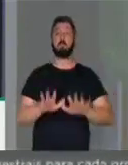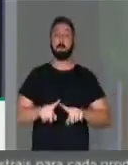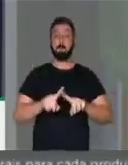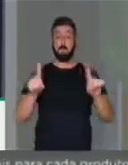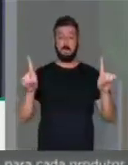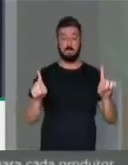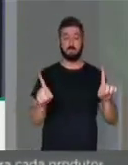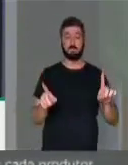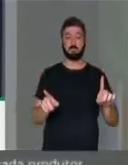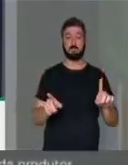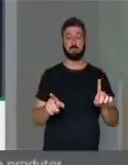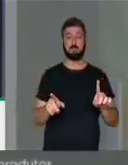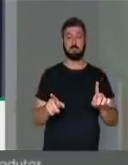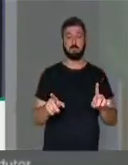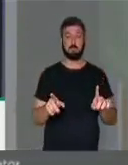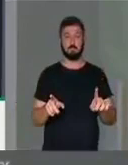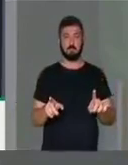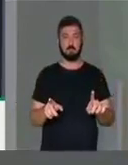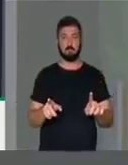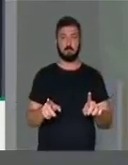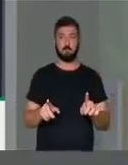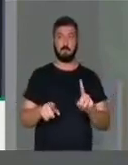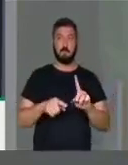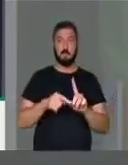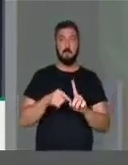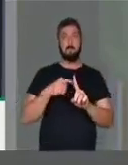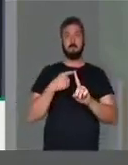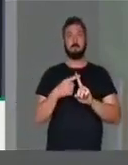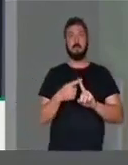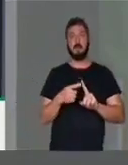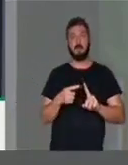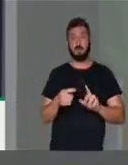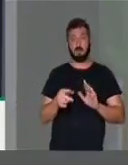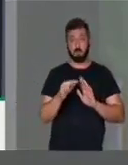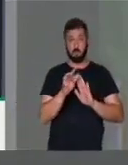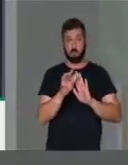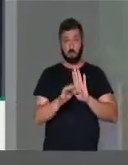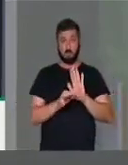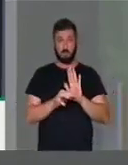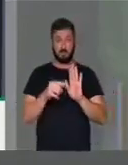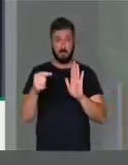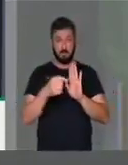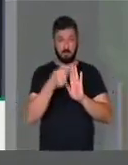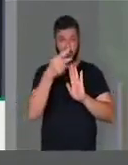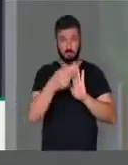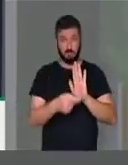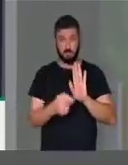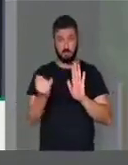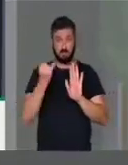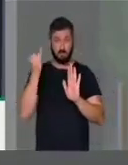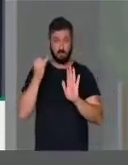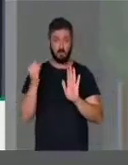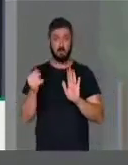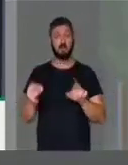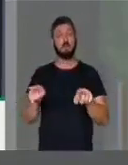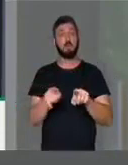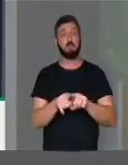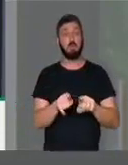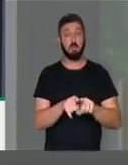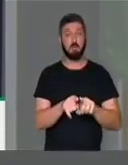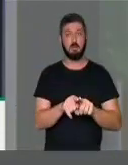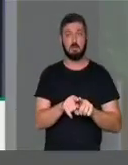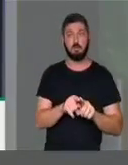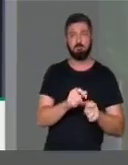Entretanto, a fim de aperfeiçoar ainda mais a redação desse importante projeto, bem como